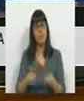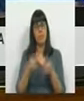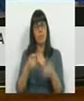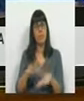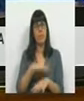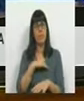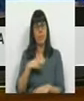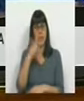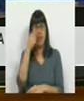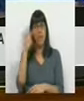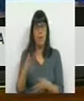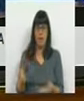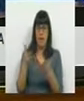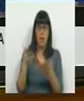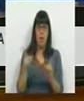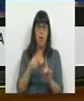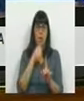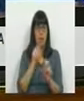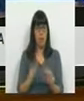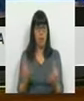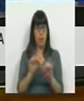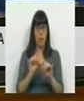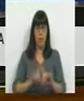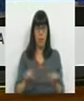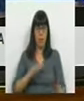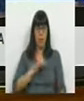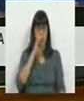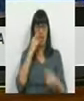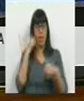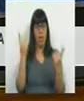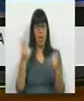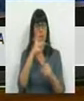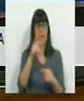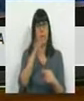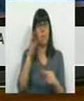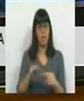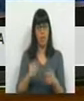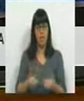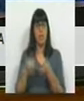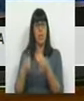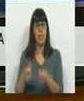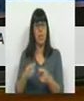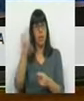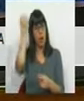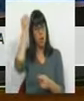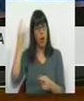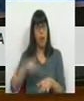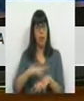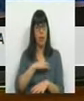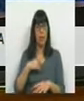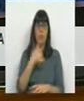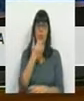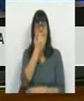aos médicos reformados. Sr. Ministro, não é uma medida nova, a diferença é que o Sr. Ministro anunciou 100% de incentivo, o Sr. Bastonário dos Médicos até pareceu